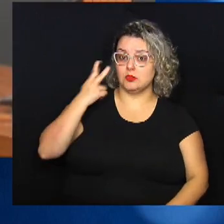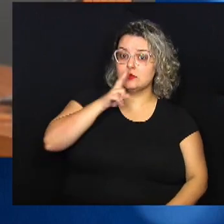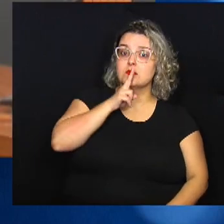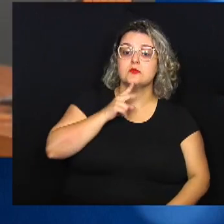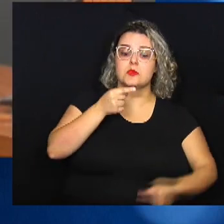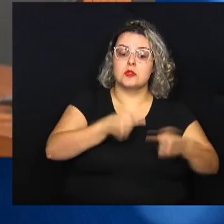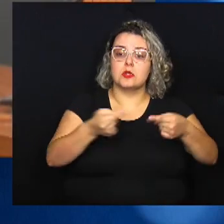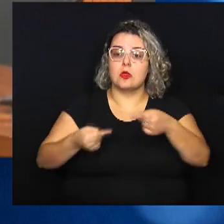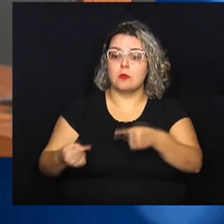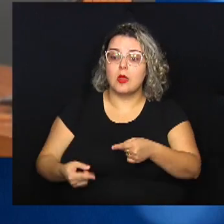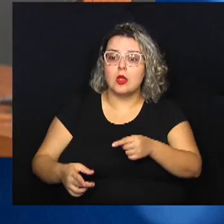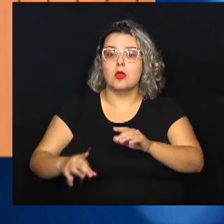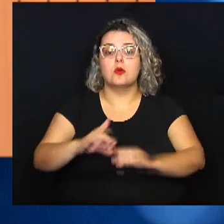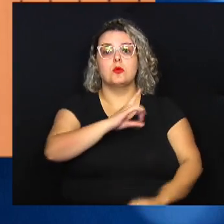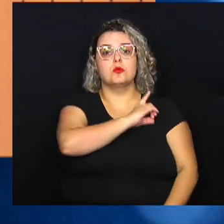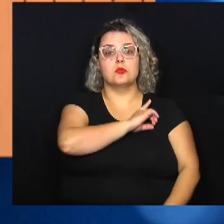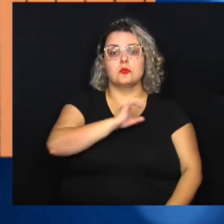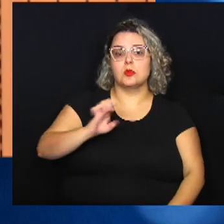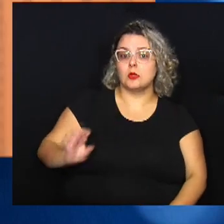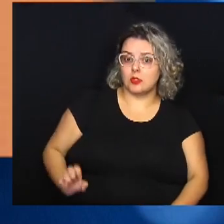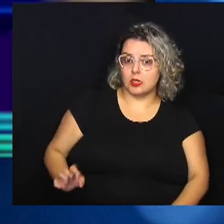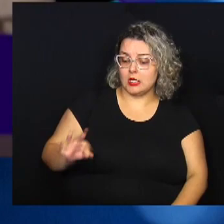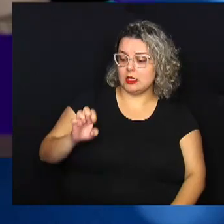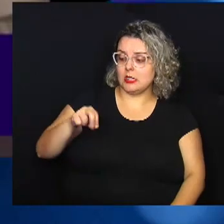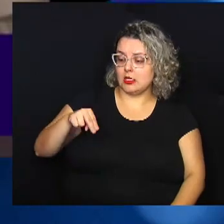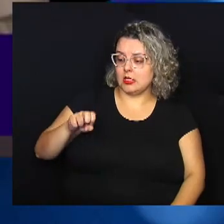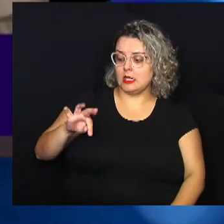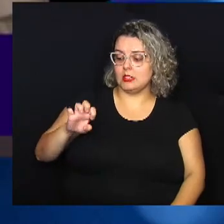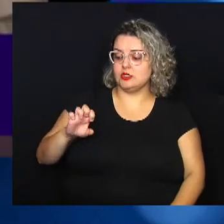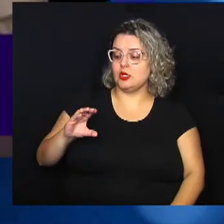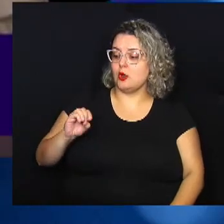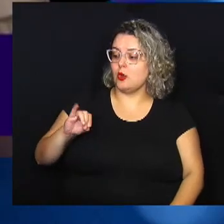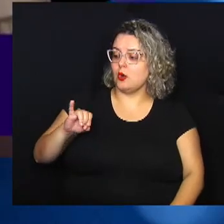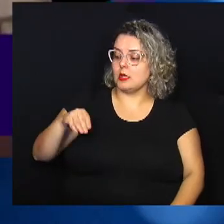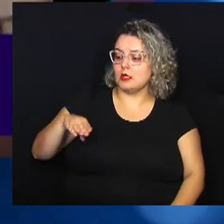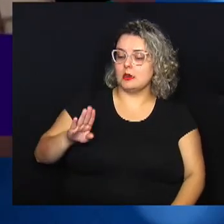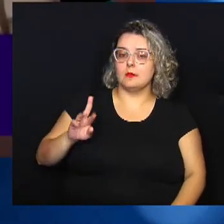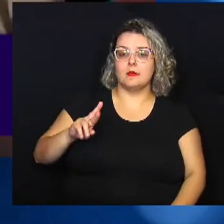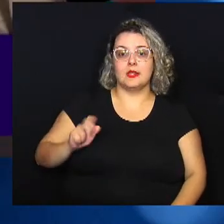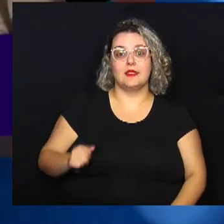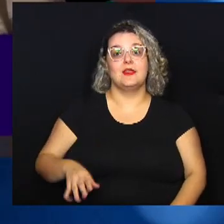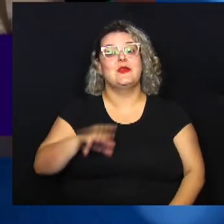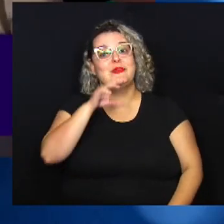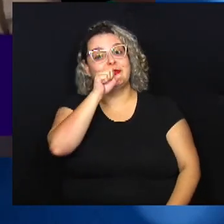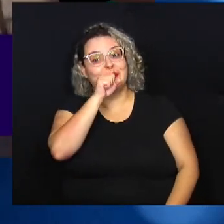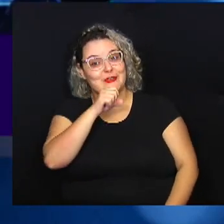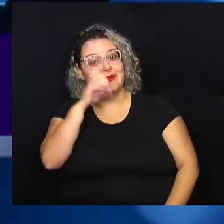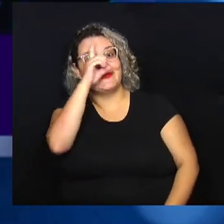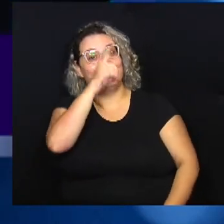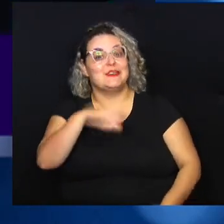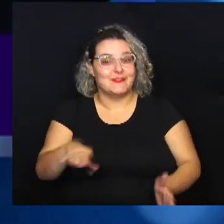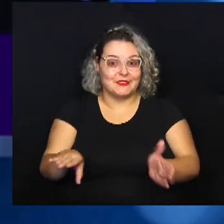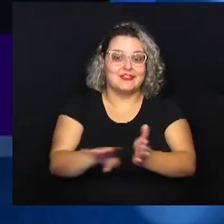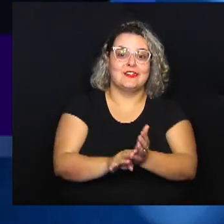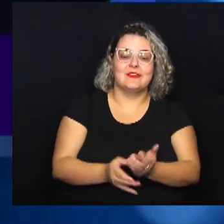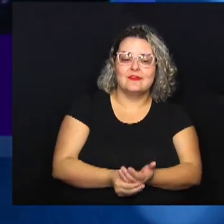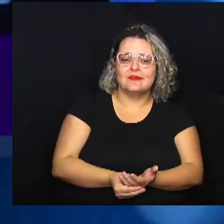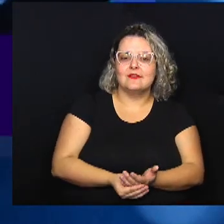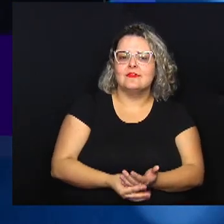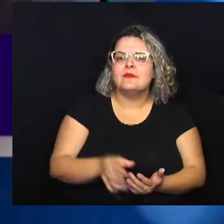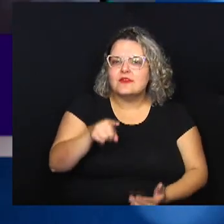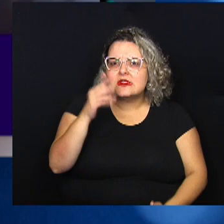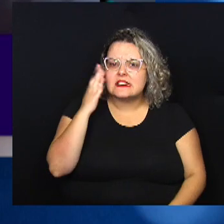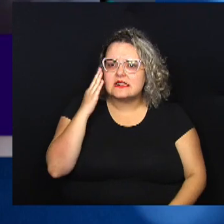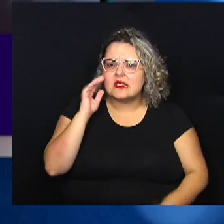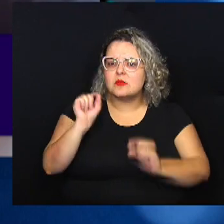com o deputado estadual Tenente Coimbra. E o fim de semana está chegando, você já sabe o que